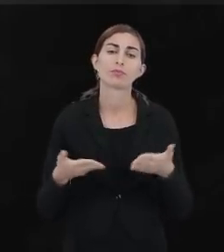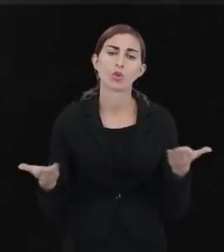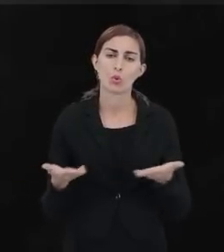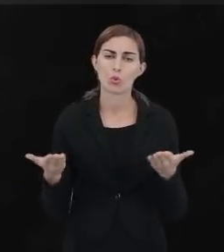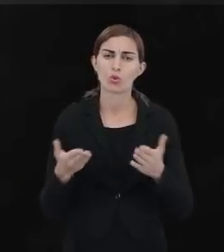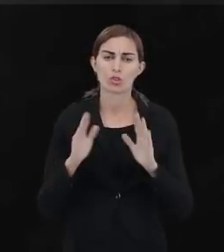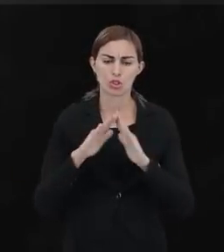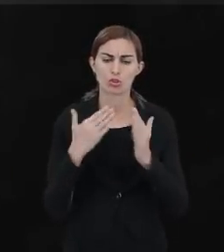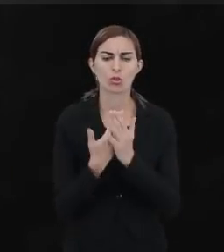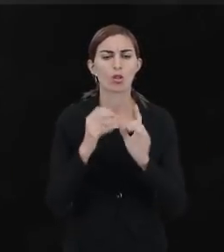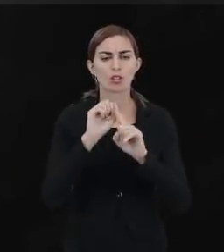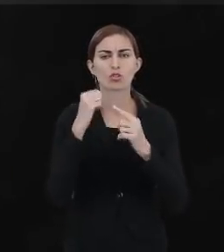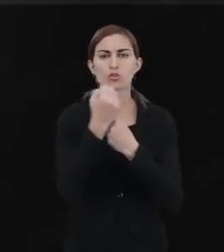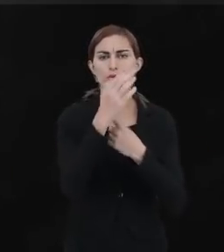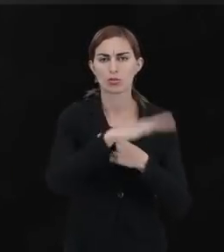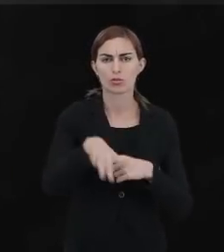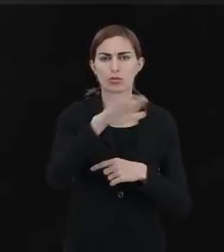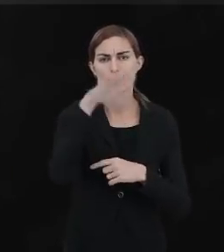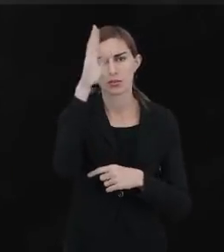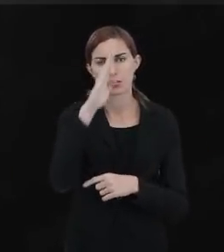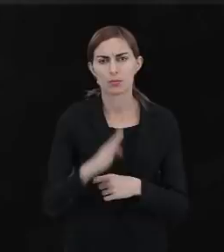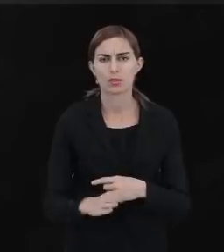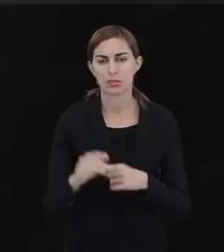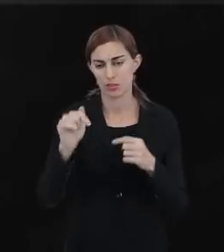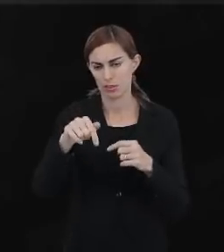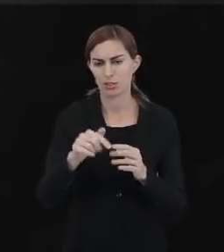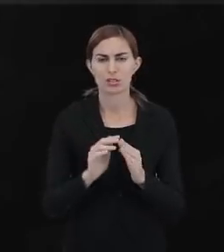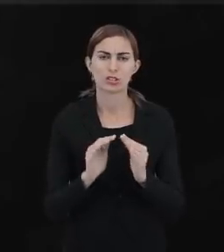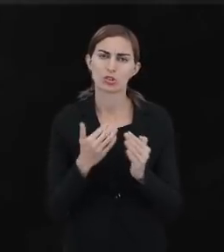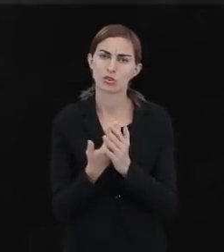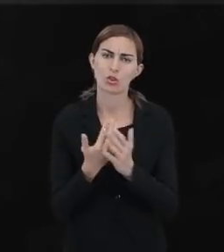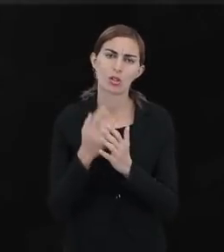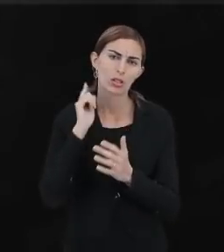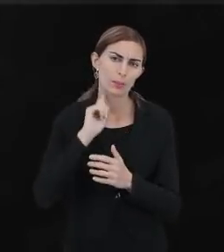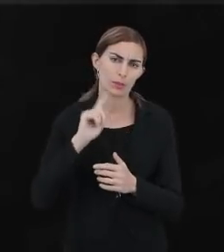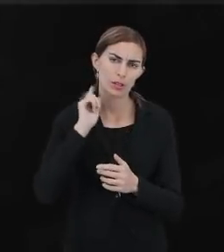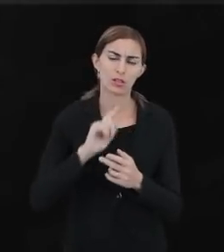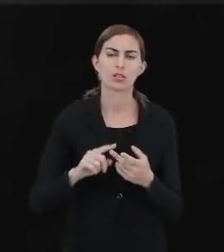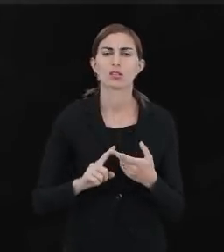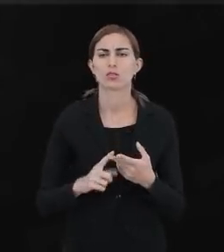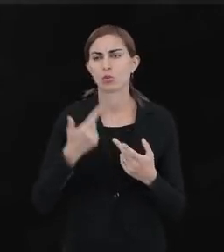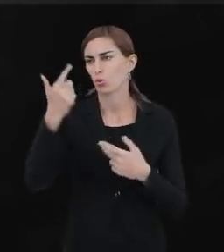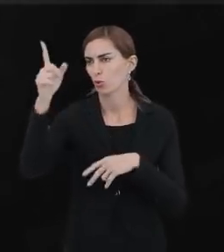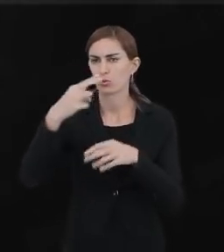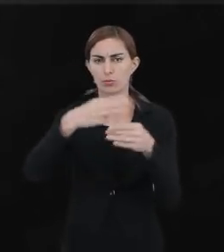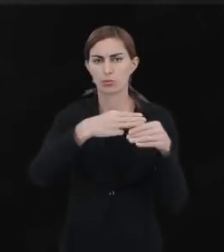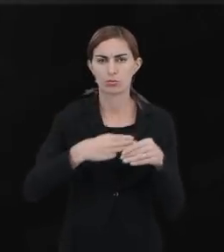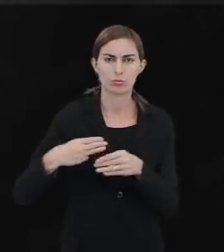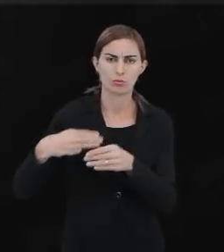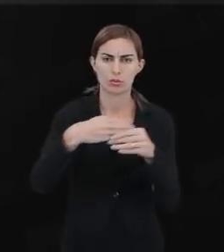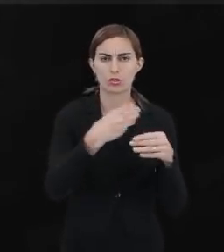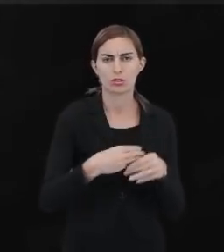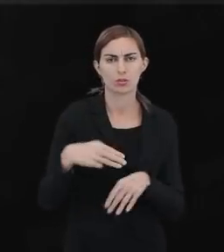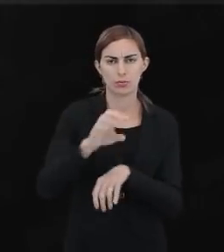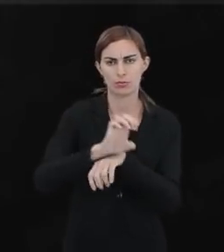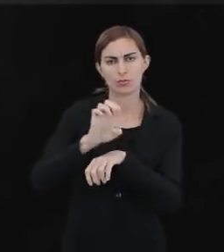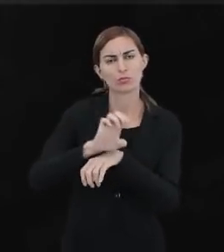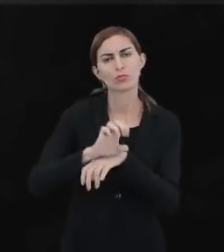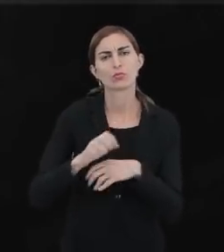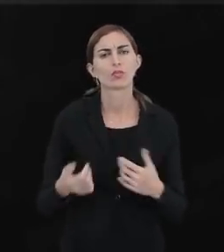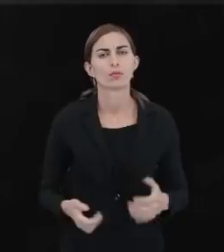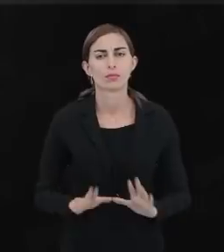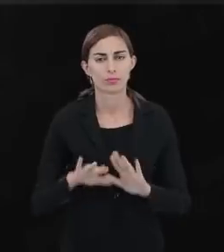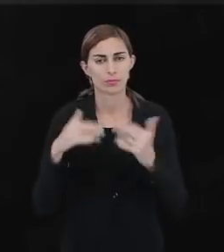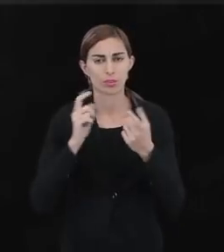hoje na sociedade brasileira porque a escola hoje em minas gerais em belo horizonte em todos os municípios aqui do estado